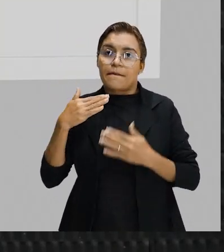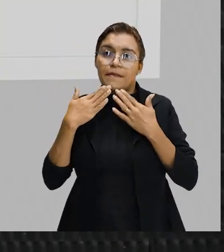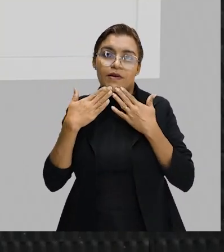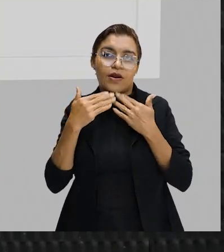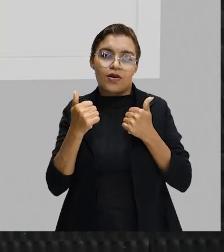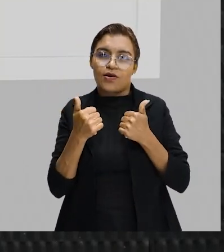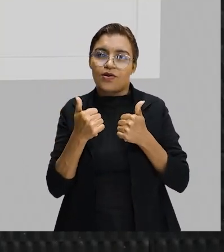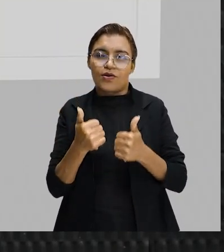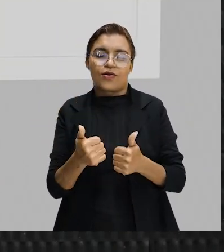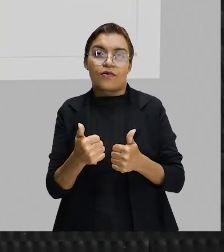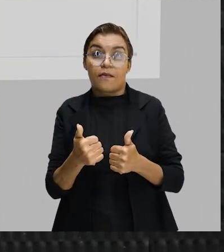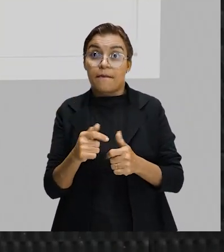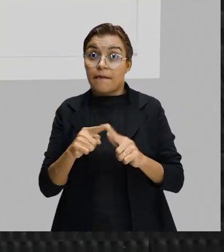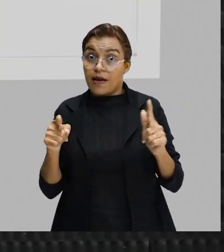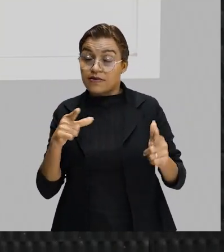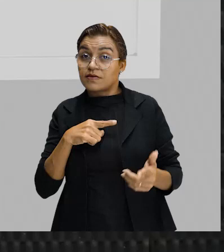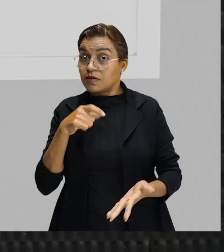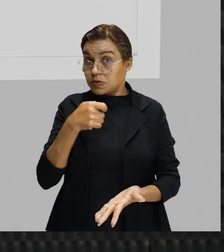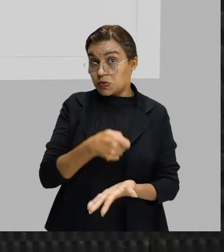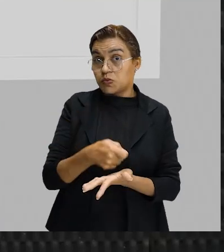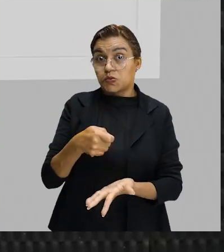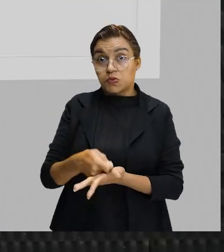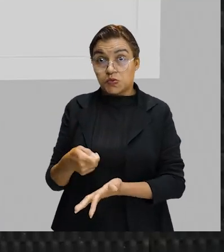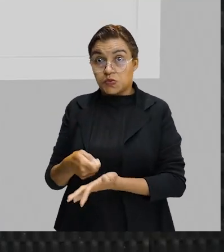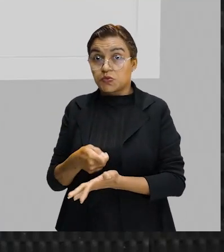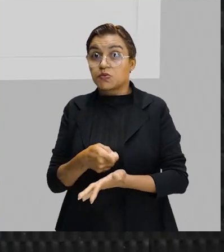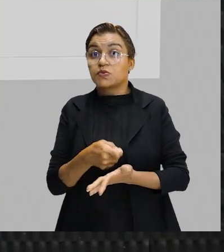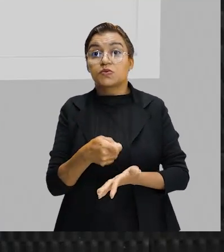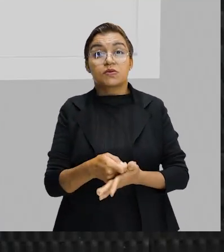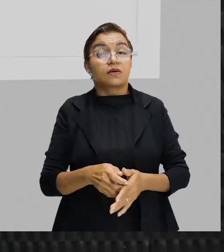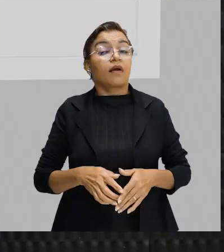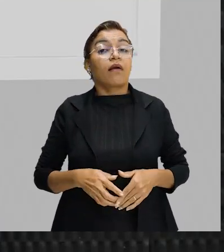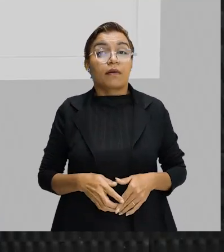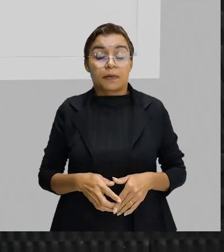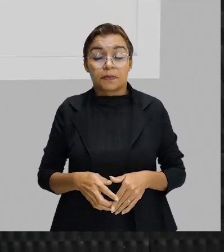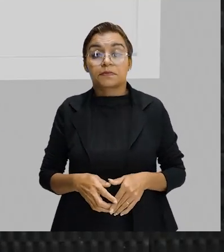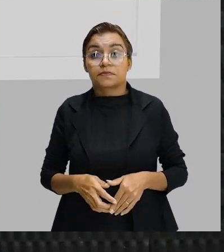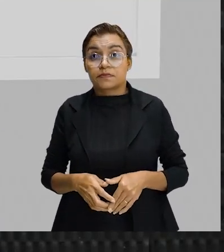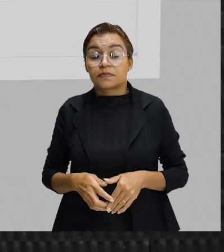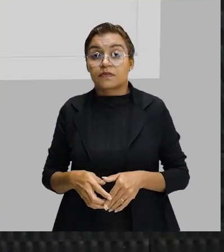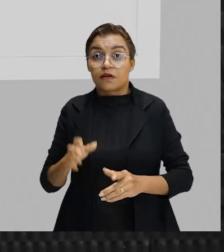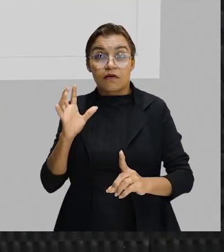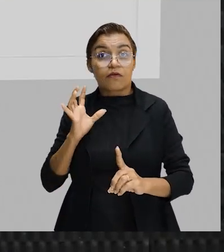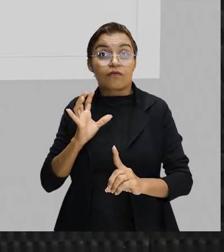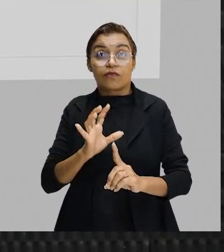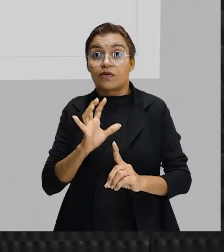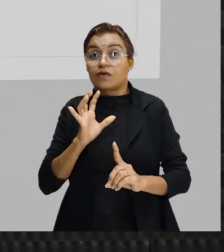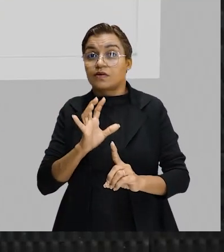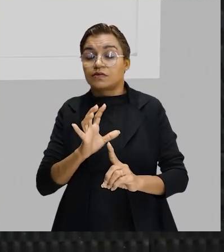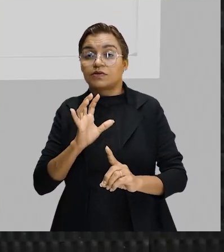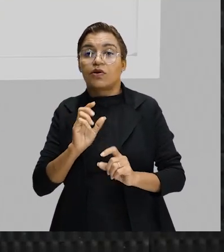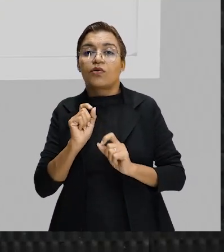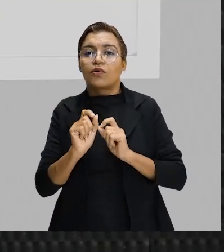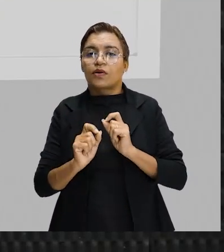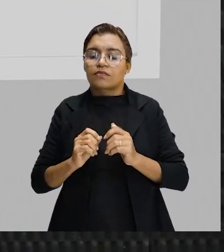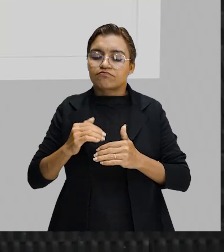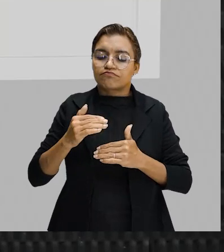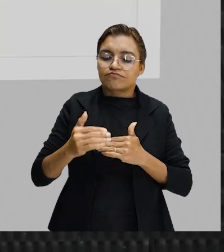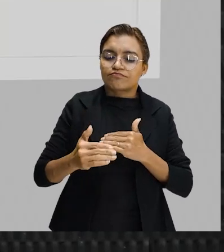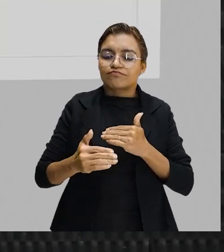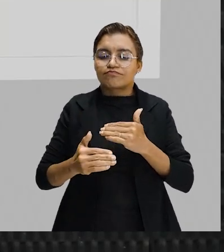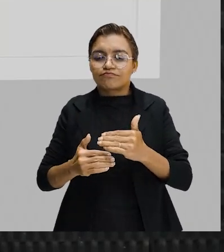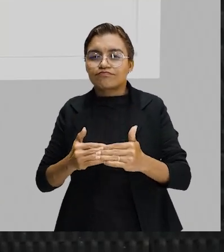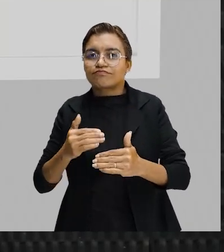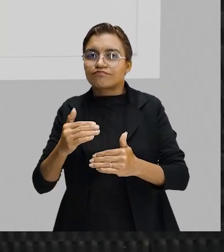de uma exigência, tá? E já vai trazendo aqui um processo